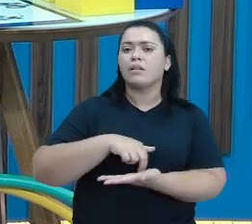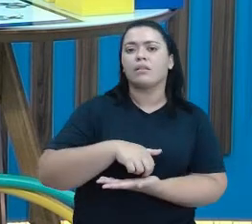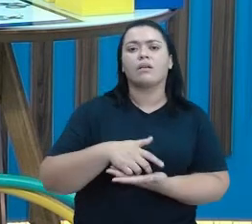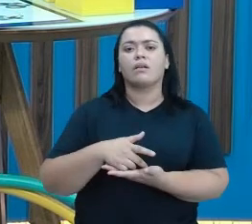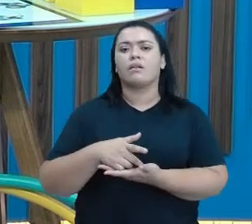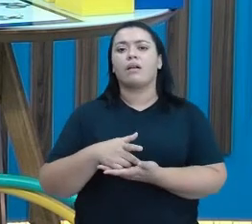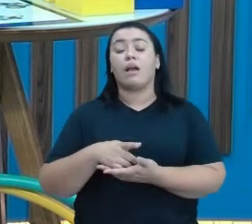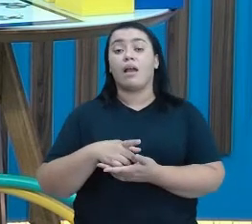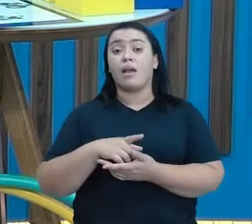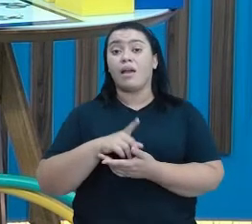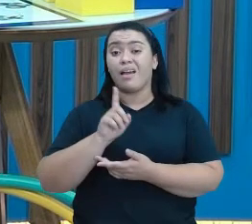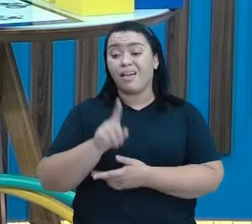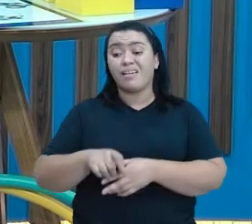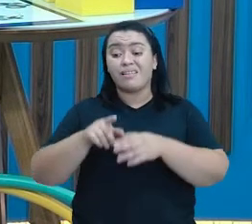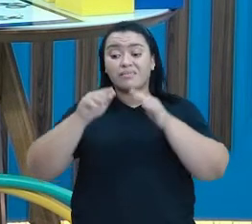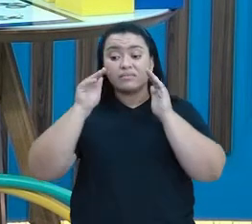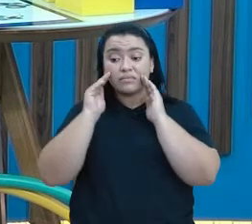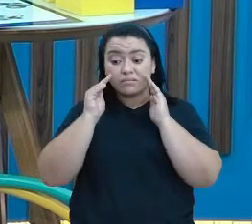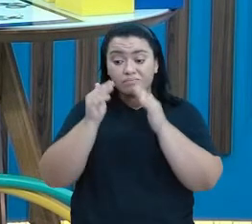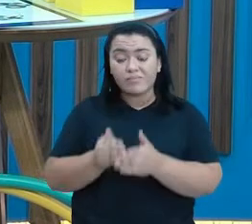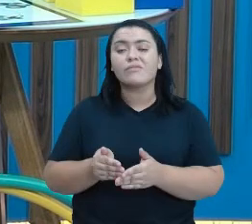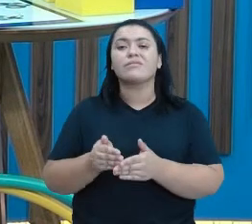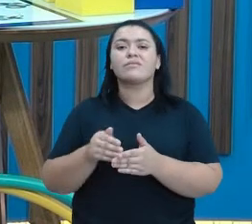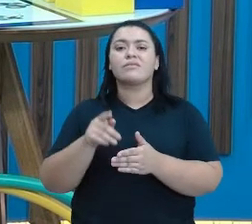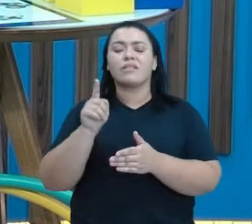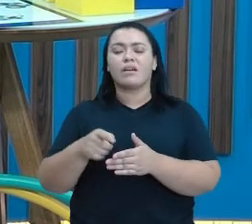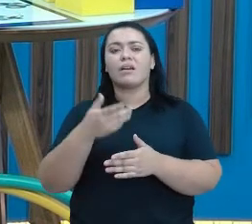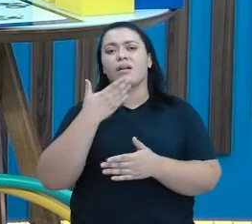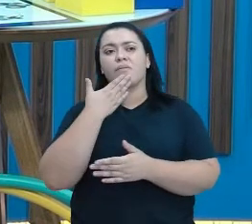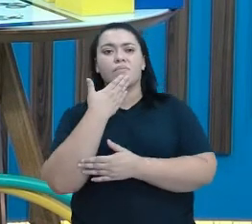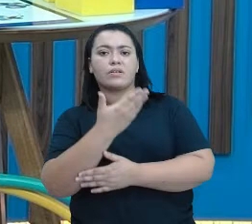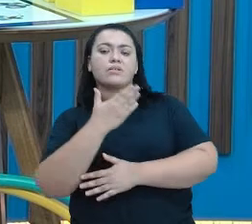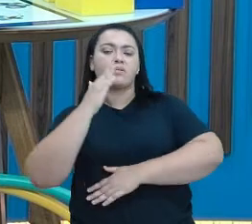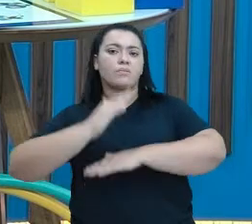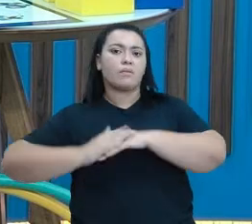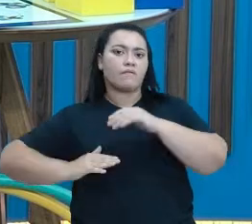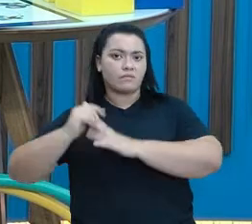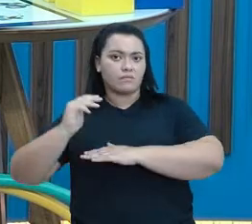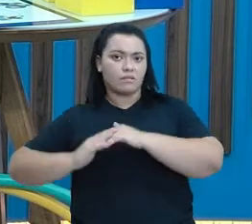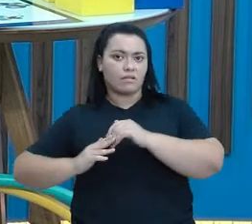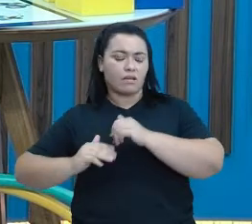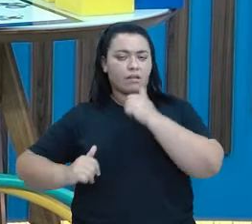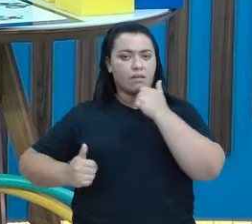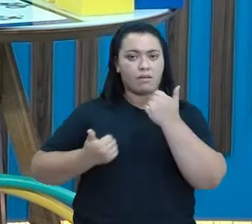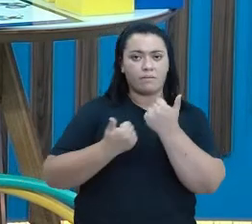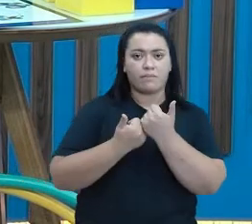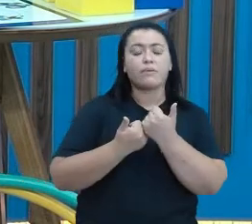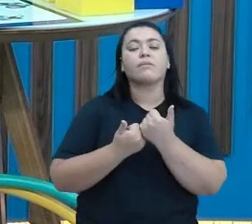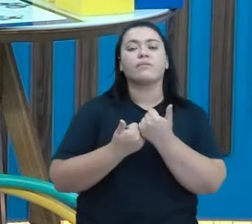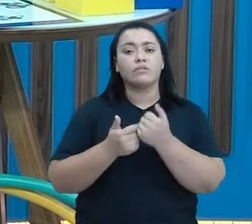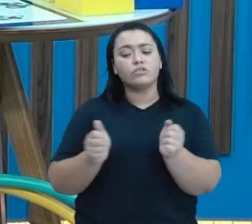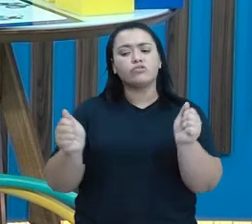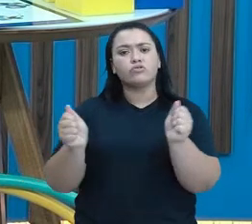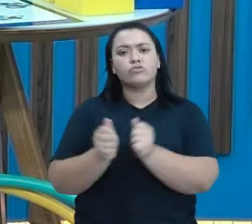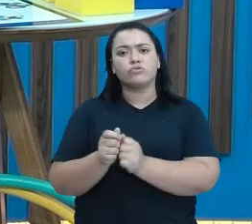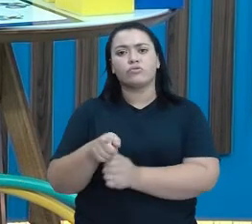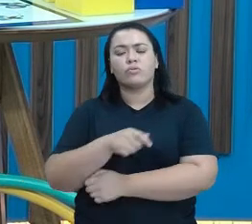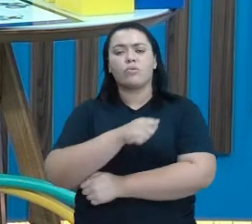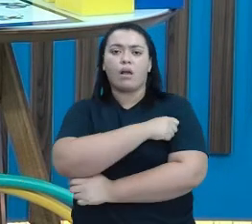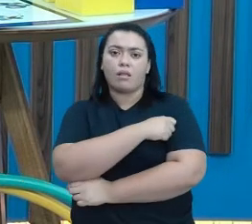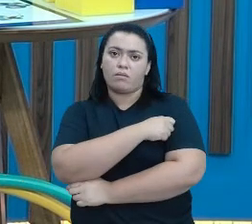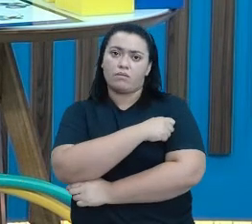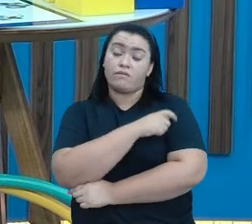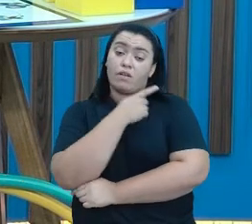muito específico a solicitação desse profissional de apoio para estar junto com o estudante. Não é